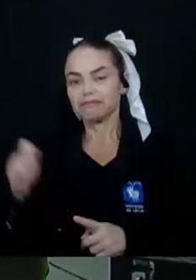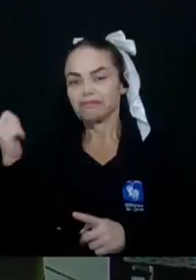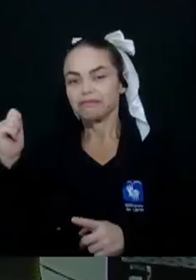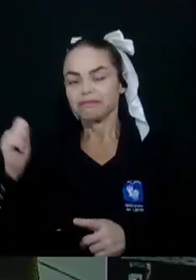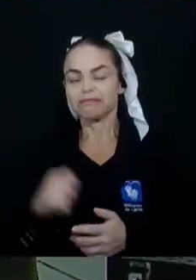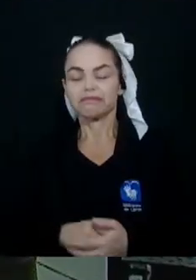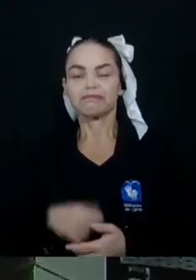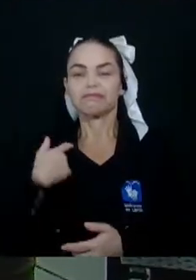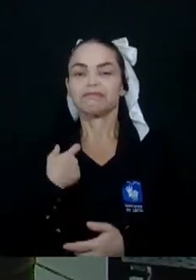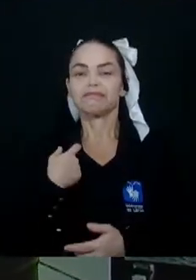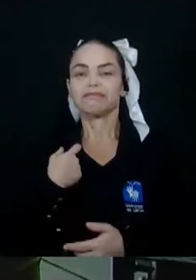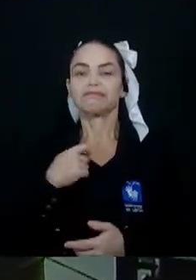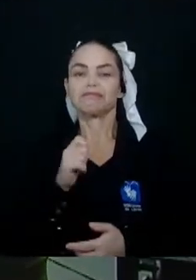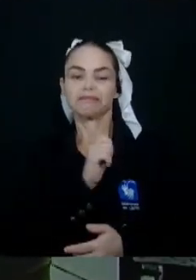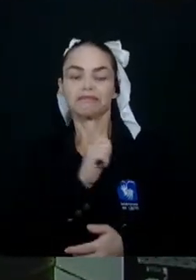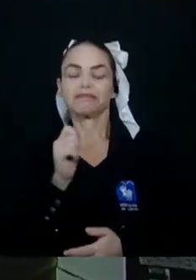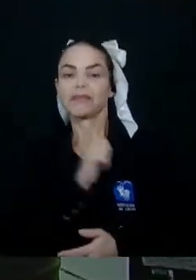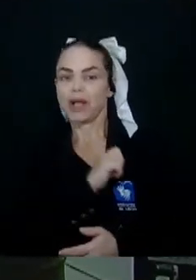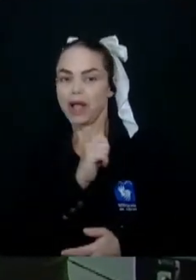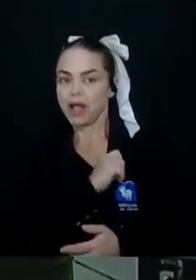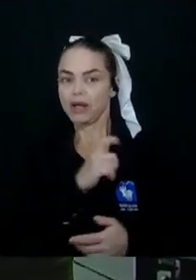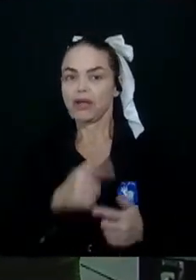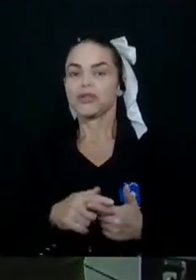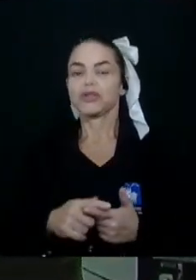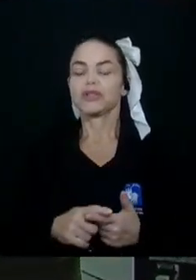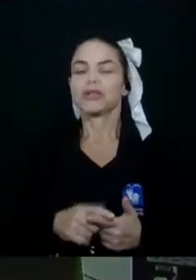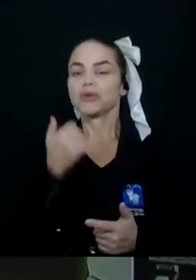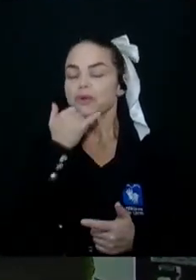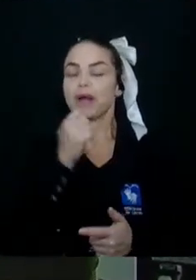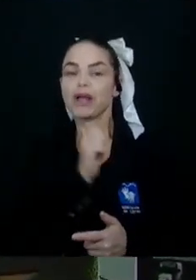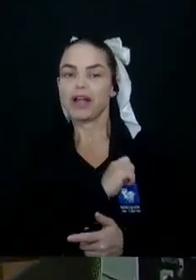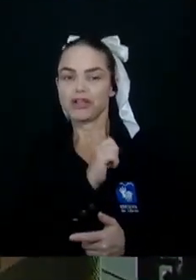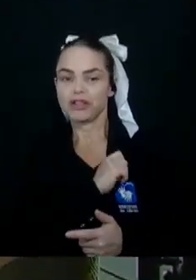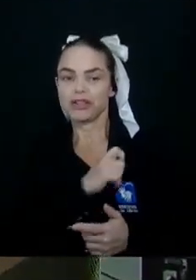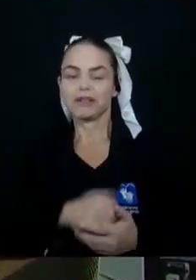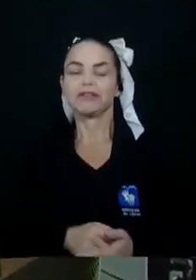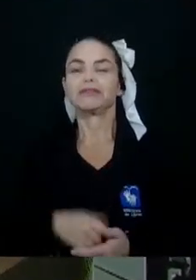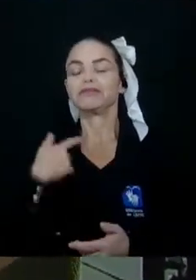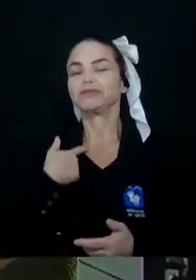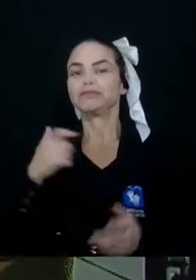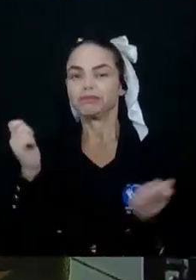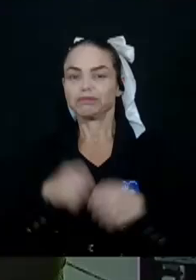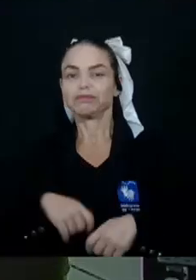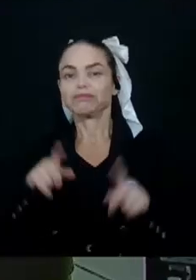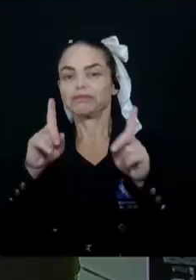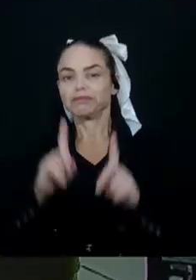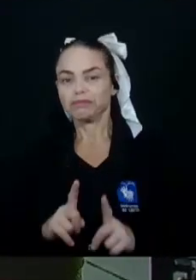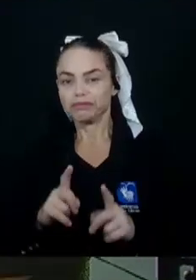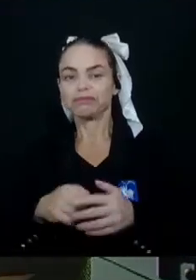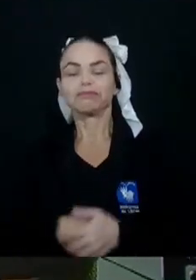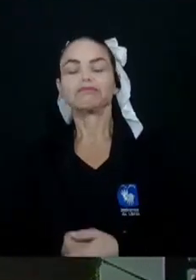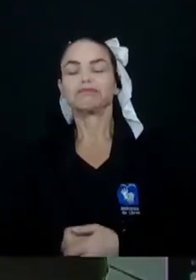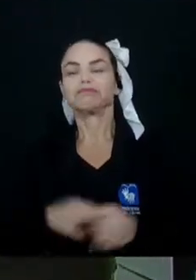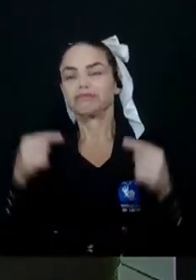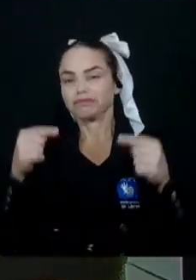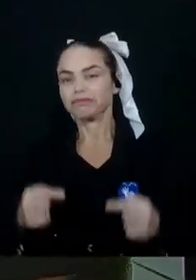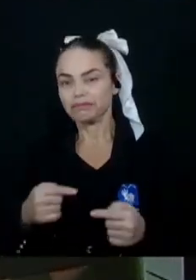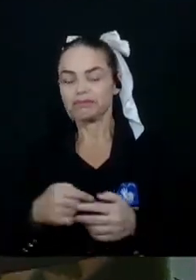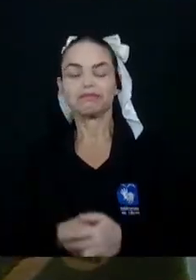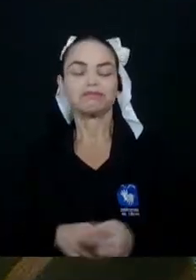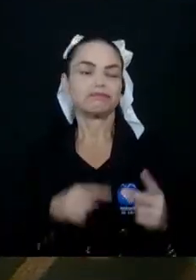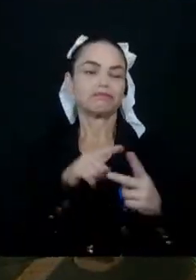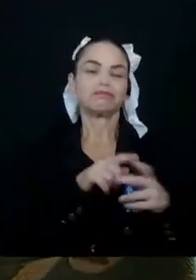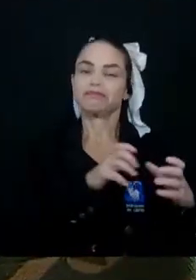também? Vou também, exatamente. Existe a possibilidade de vocês se enfrentarem no torneio? Não, porque são categorias diferentes.